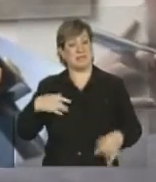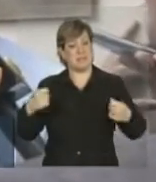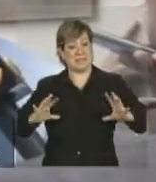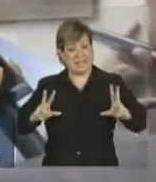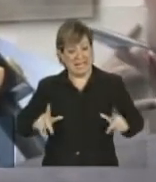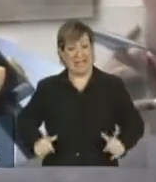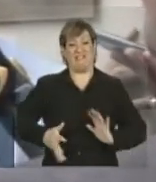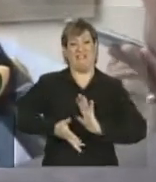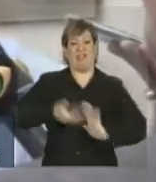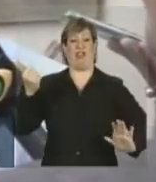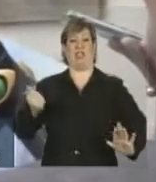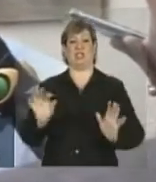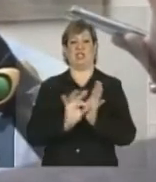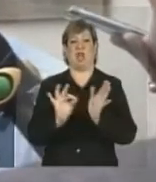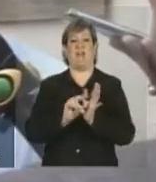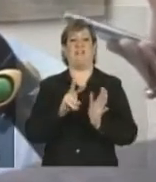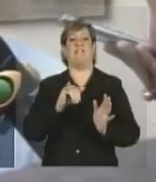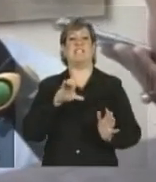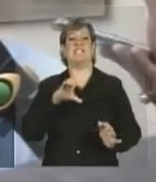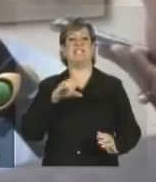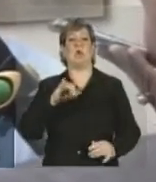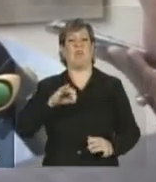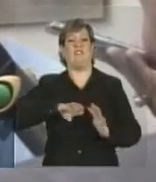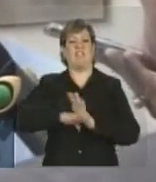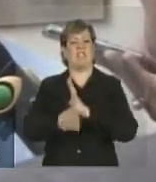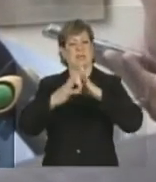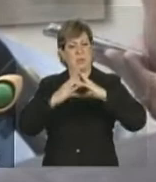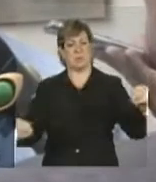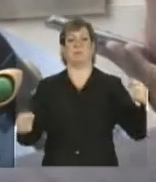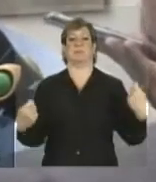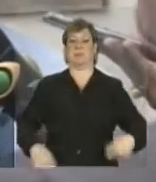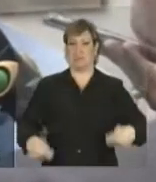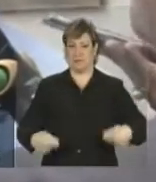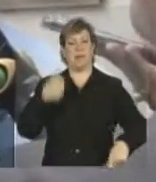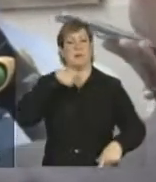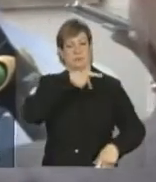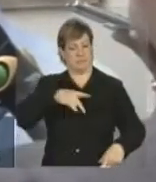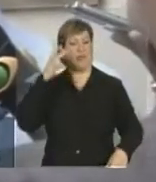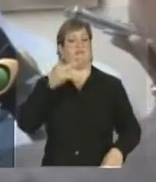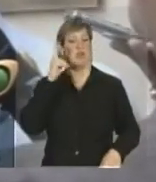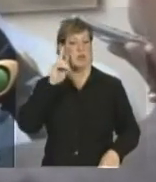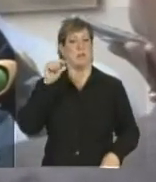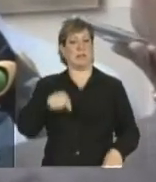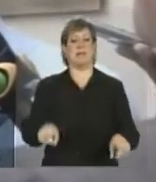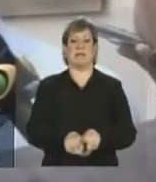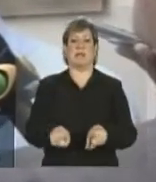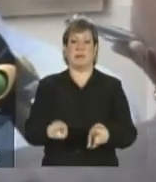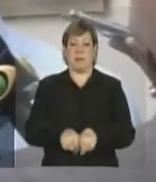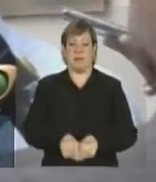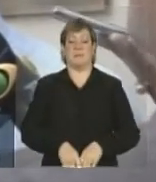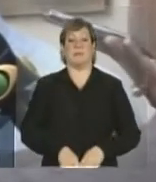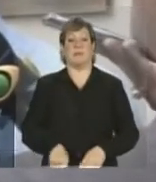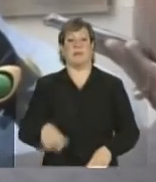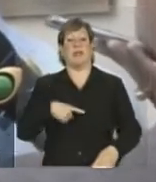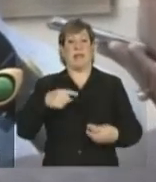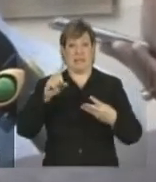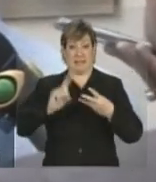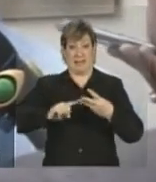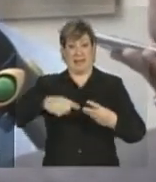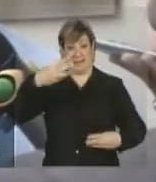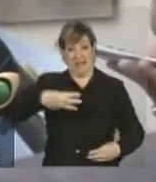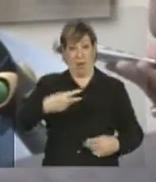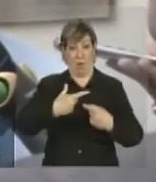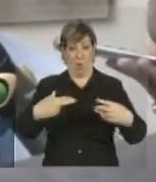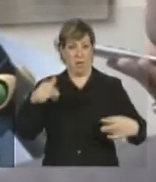Saúde. E ela destacou isso, que nós precisamos ter uma política especial para os usuários. E o terceiro ponto que ela deu muita ênfase foi